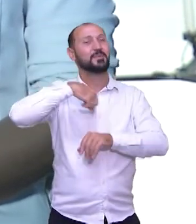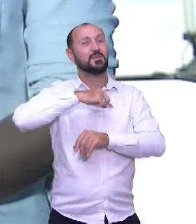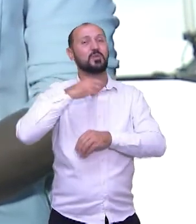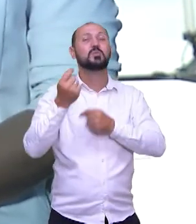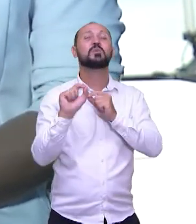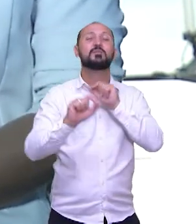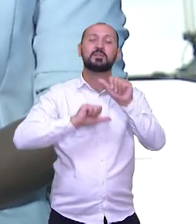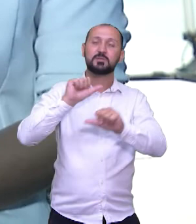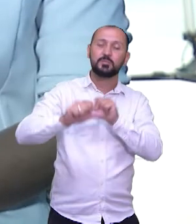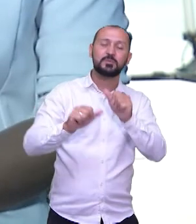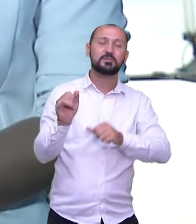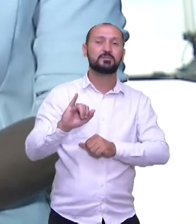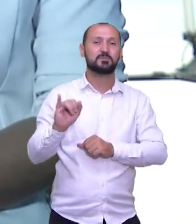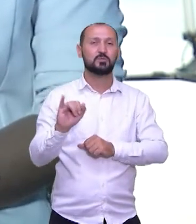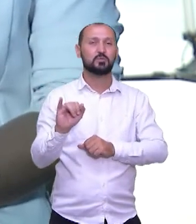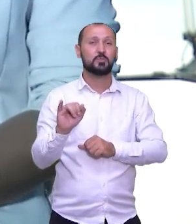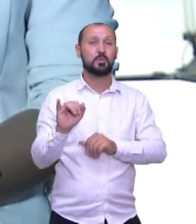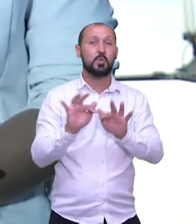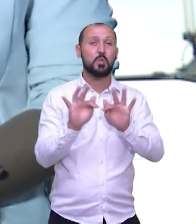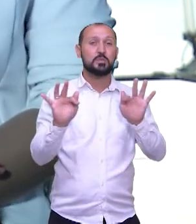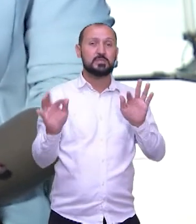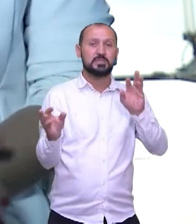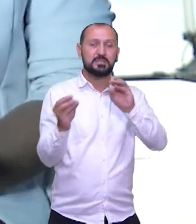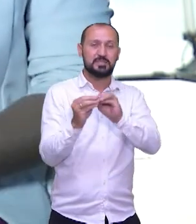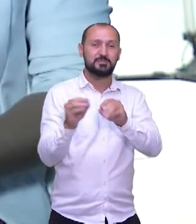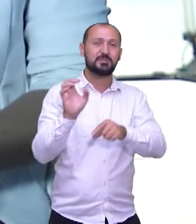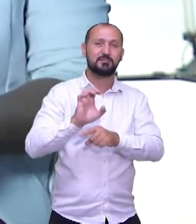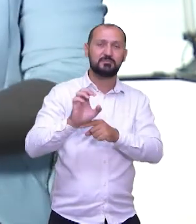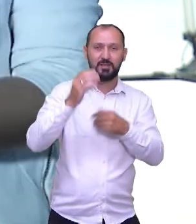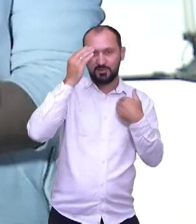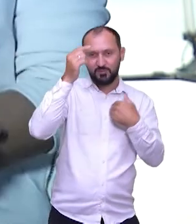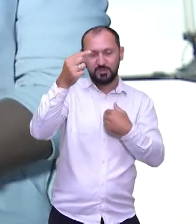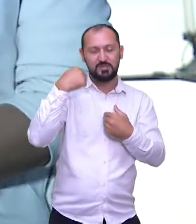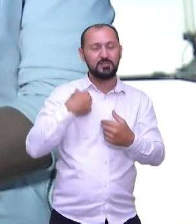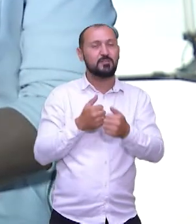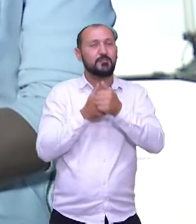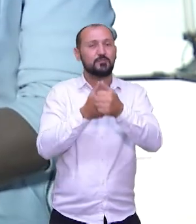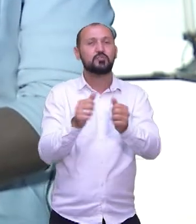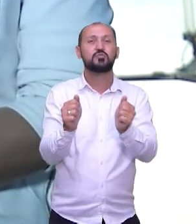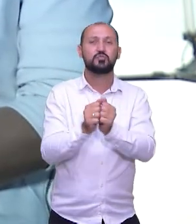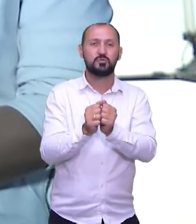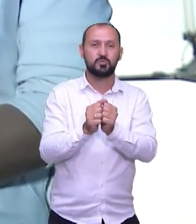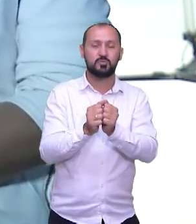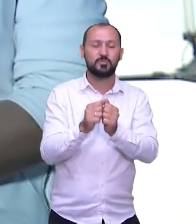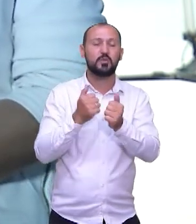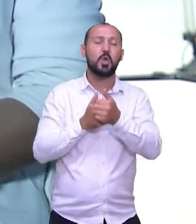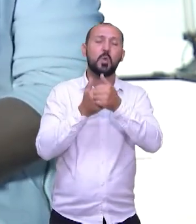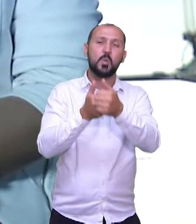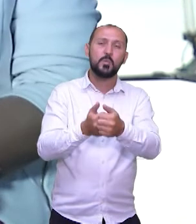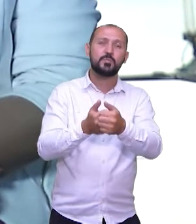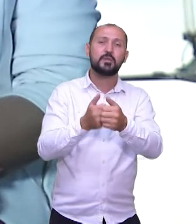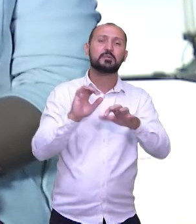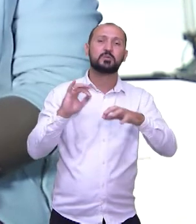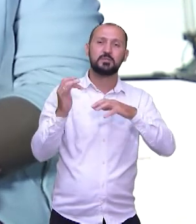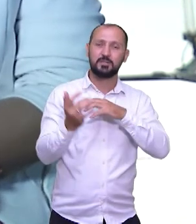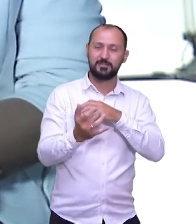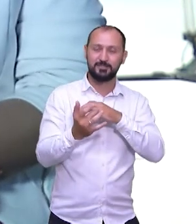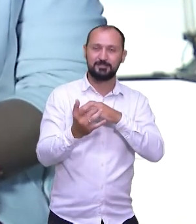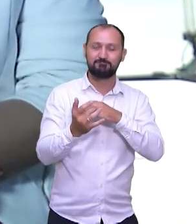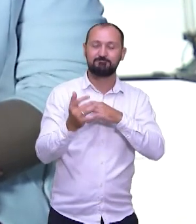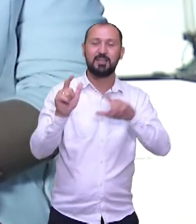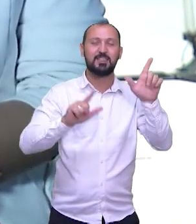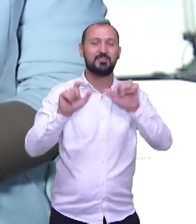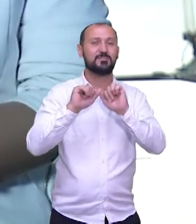nós sobre a reforma tributária, sobre o Simples Estadual. E agradeço você que nos acompanhou até aqui. Continue nos acompanhando nas